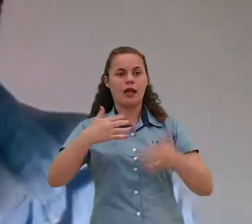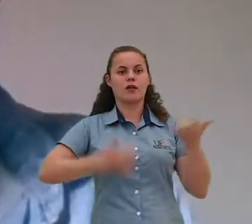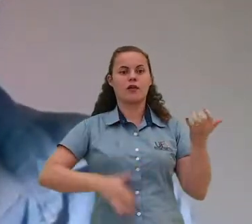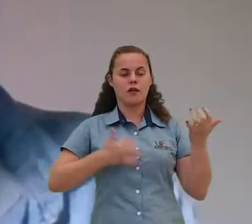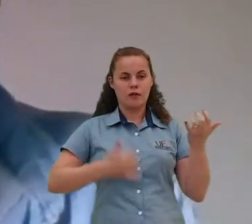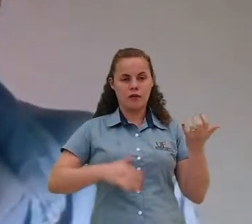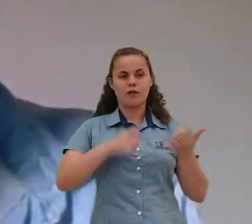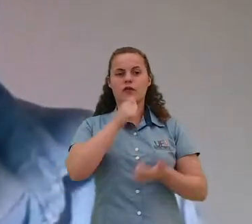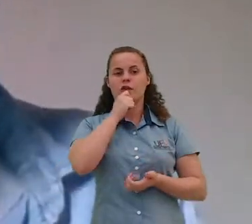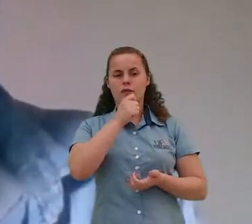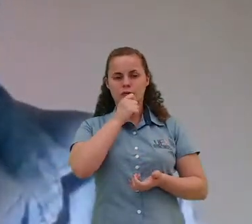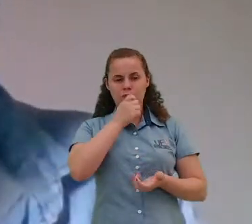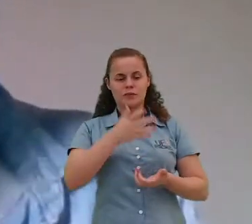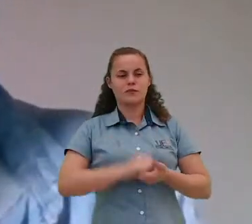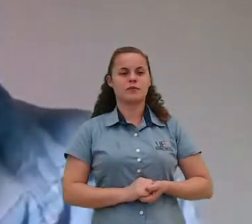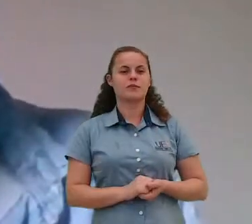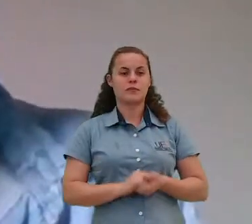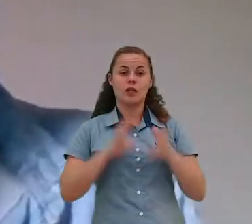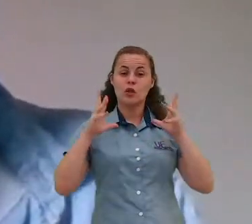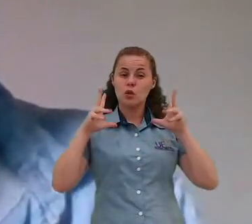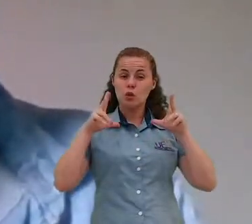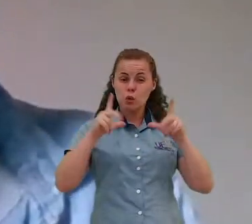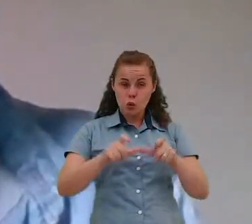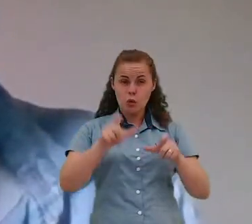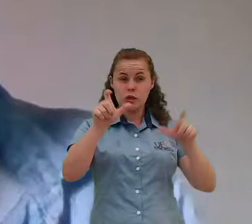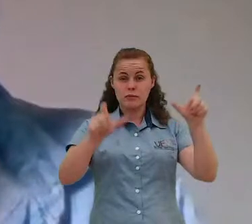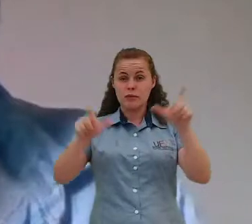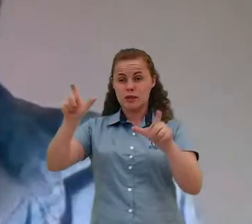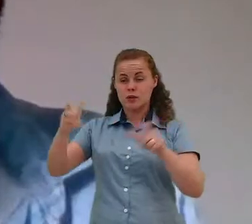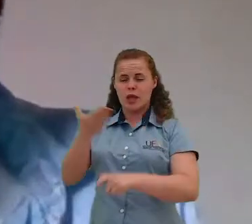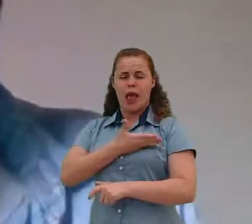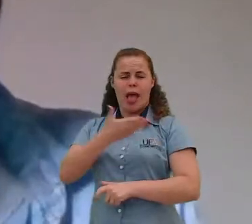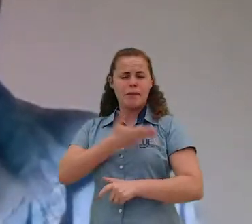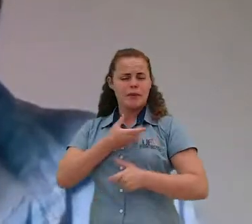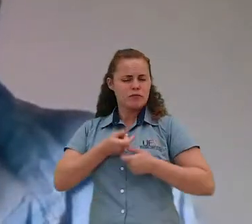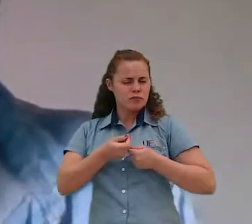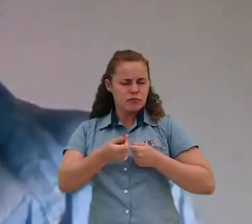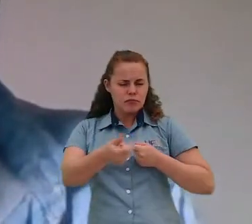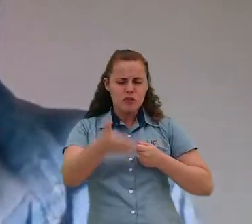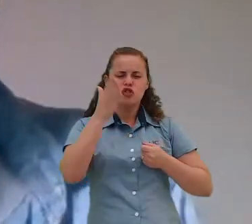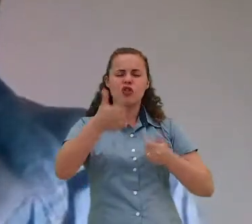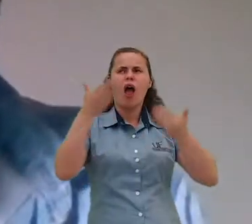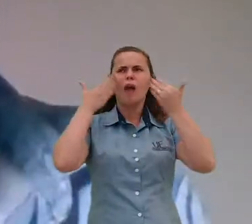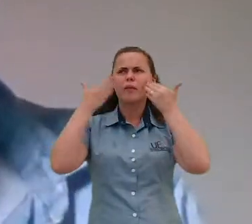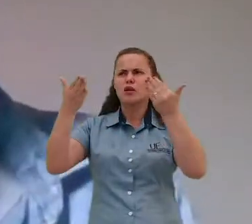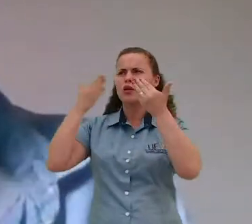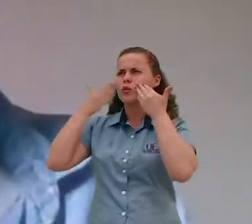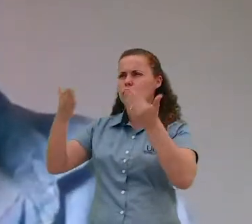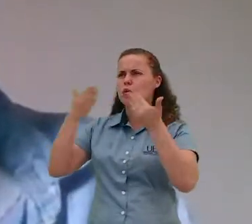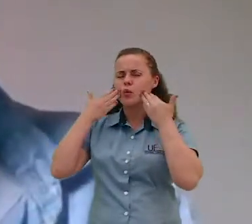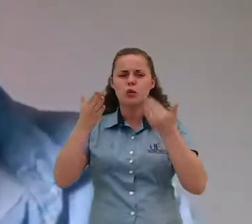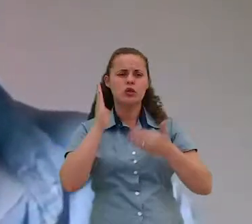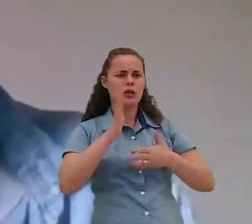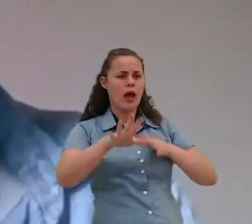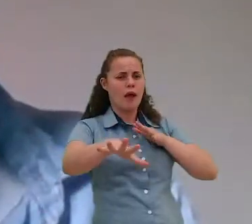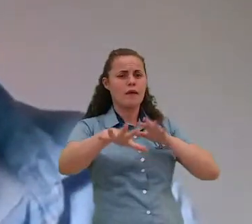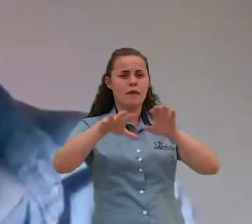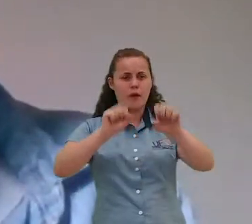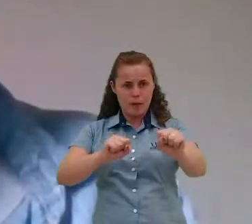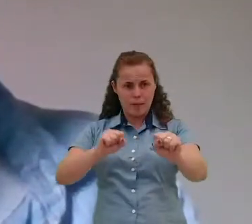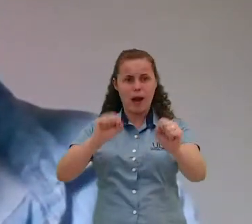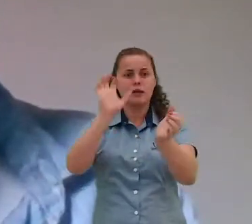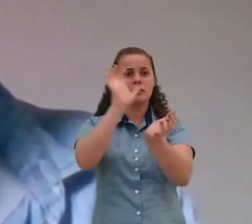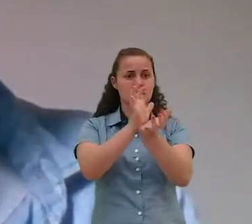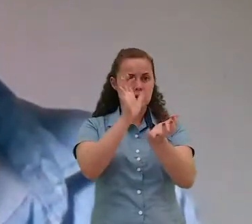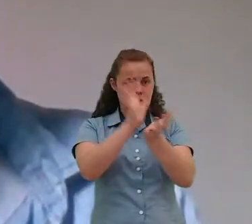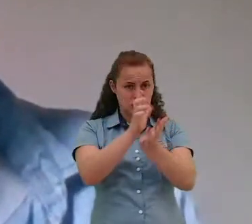Thiago, voz e violão. Embora todos os membros sejam amigos de longa data e já se apresentavam juntos há algum tempo, A formação oficial do conjunto